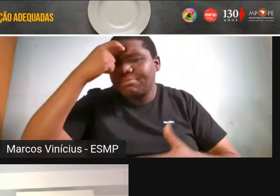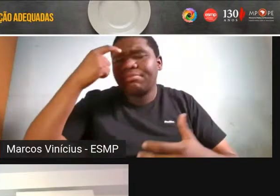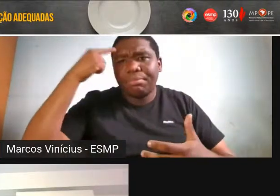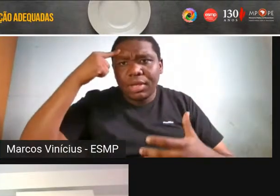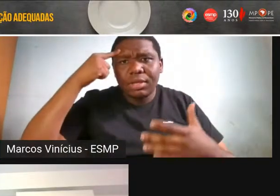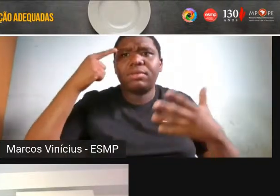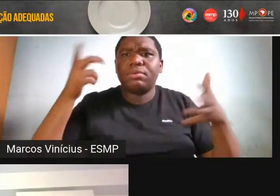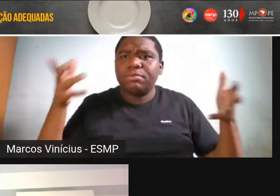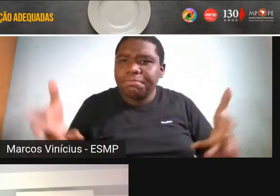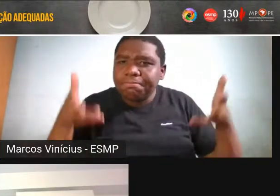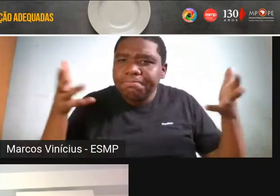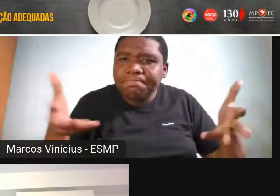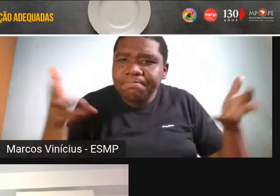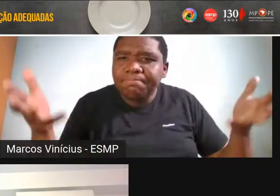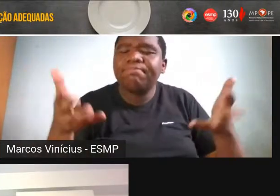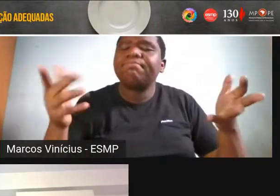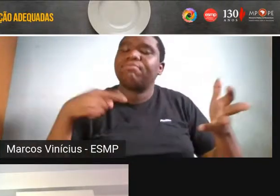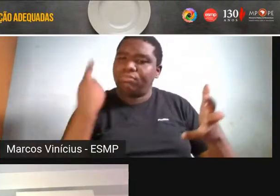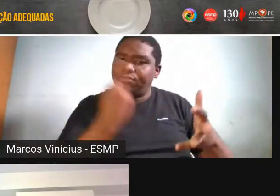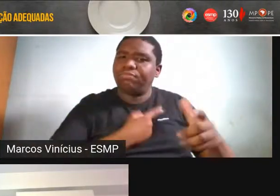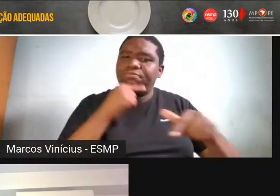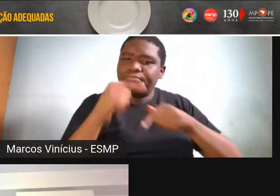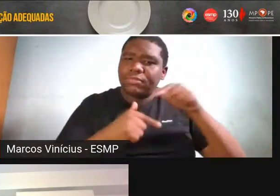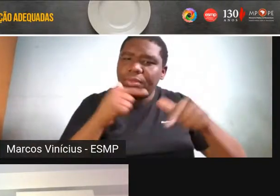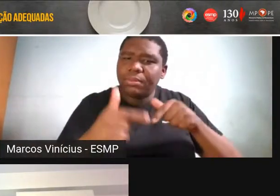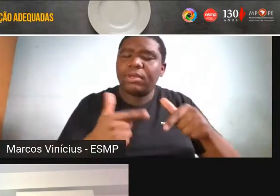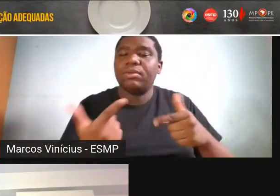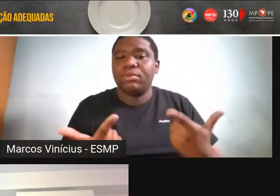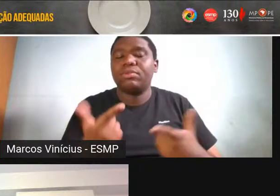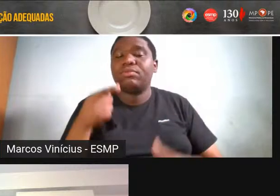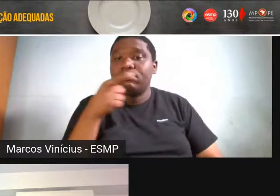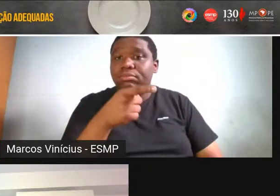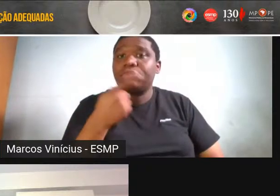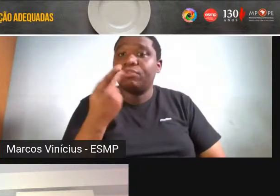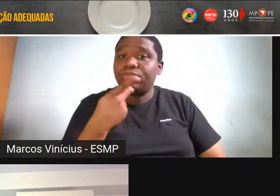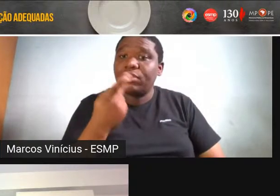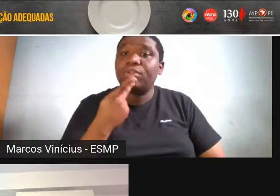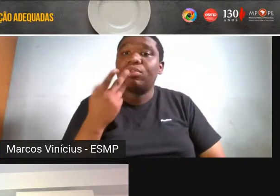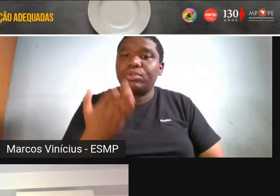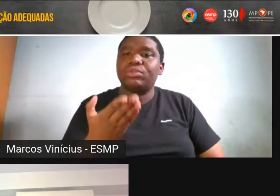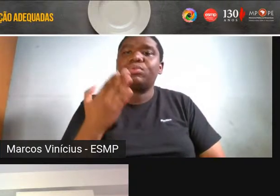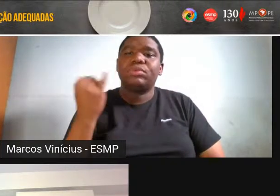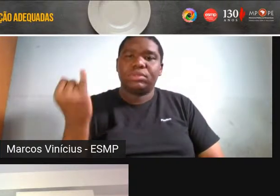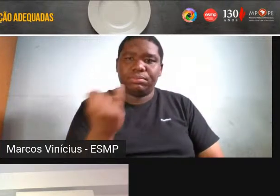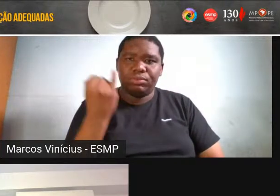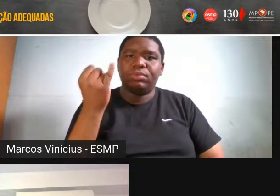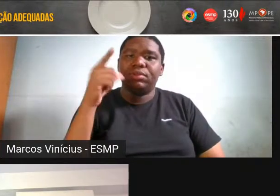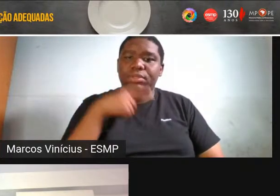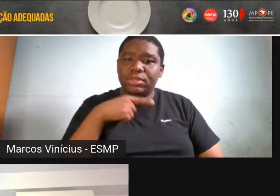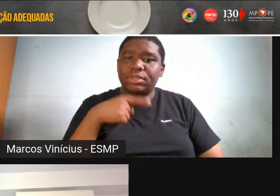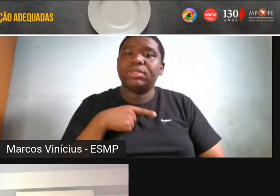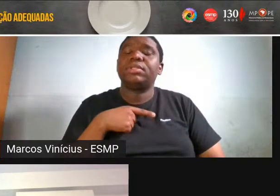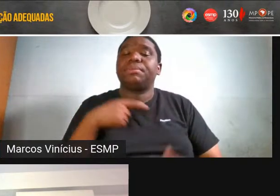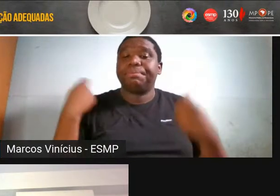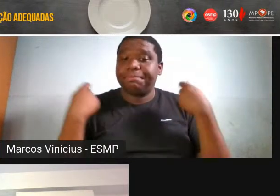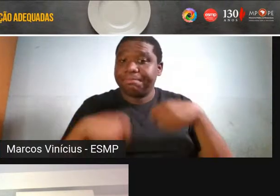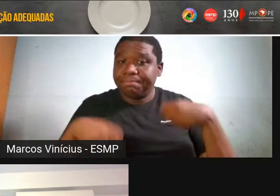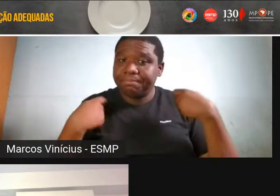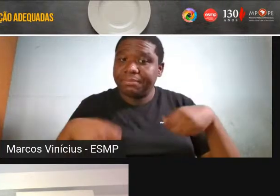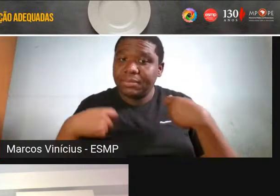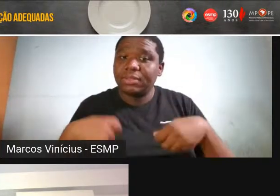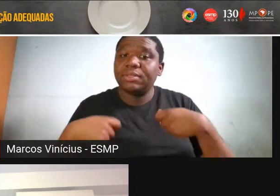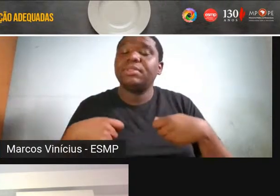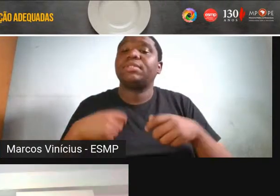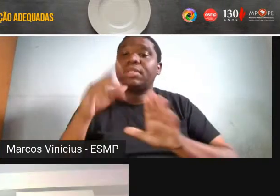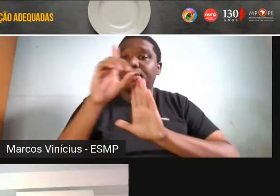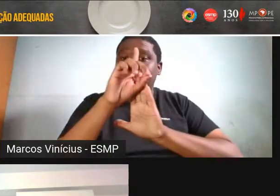disso, também ser um chamado à ação. Como o senhor falou, há de fato uma constante necessidade de reafirmar